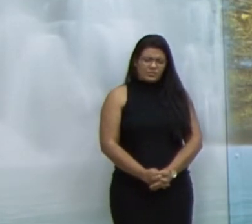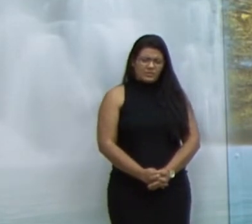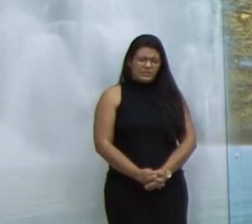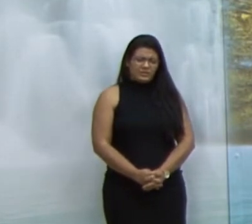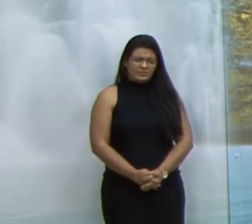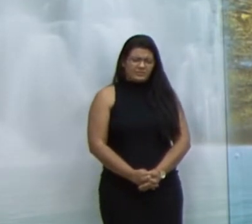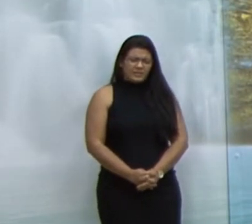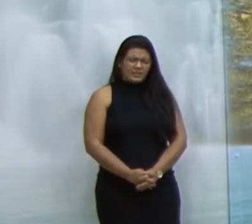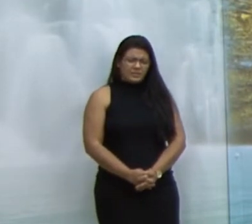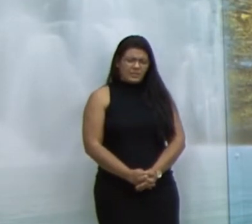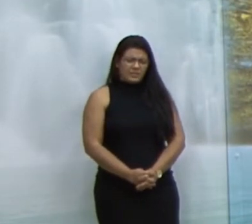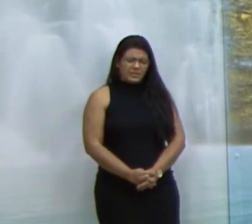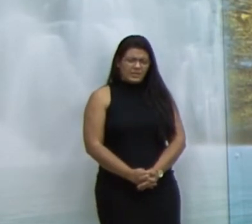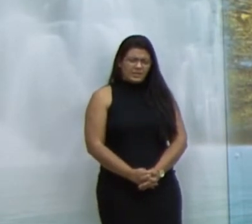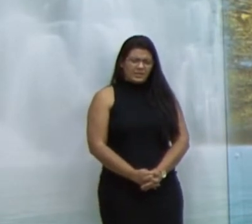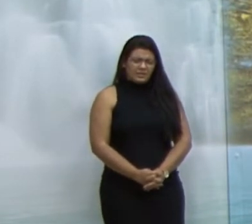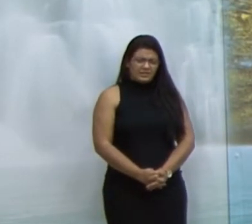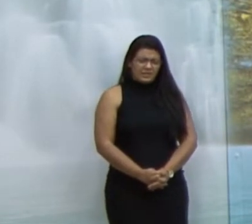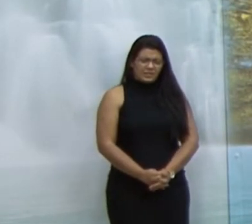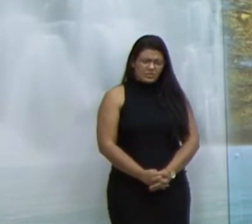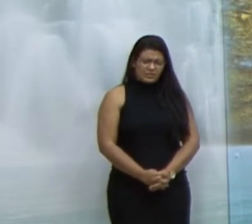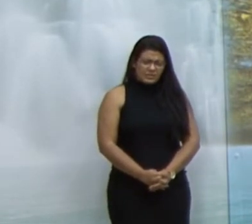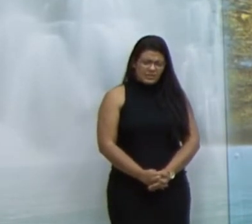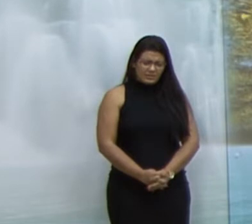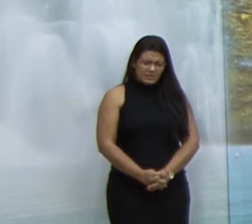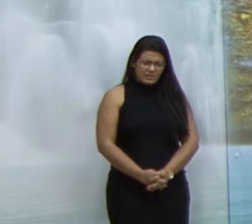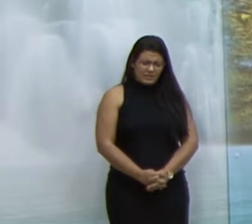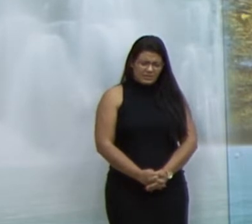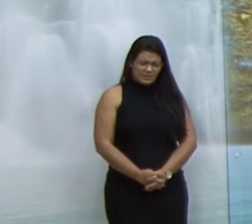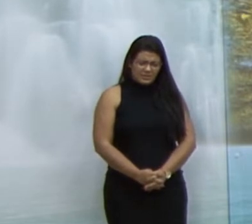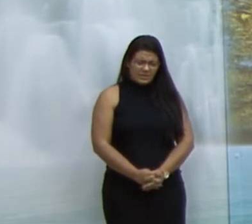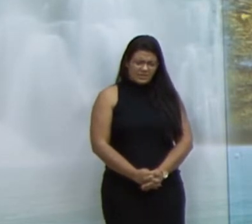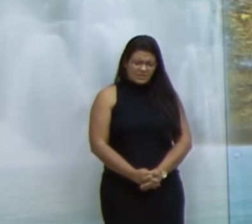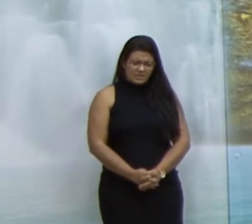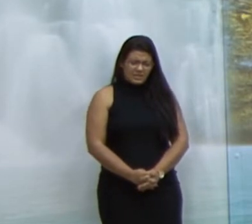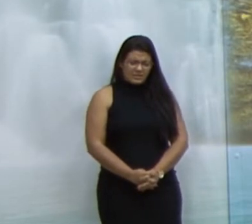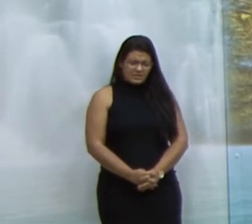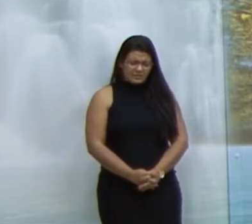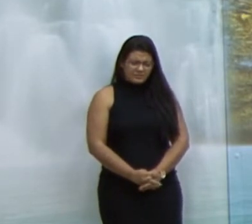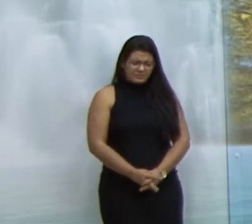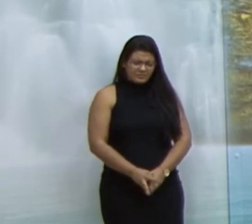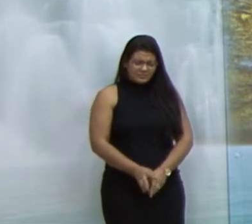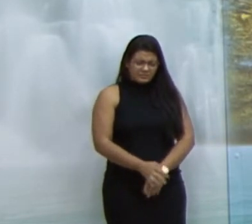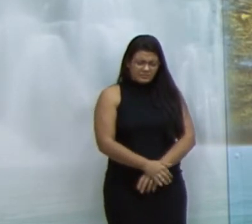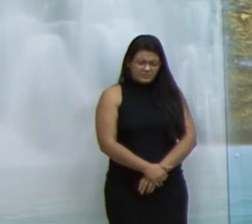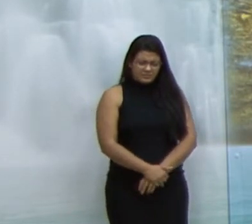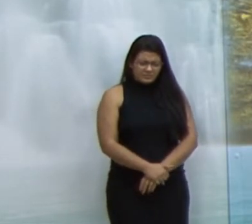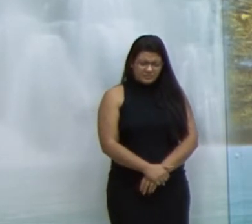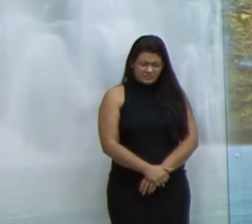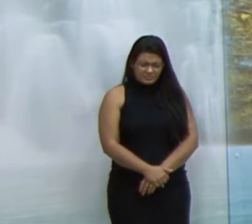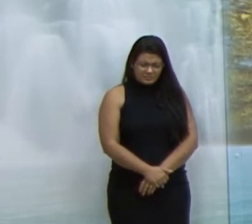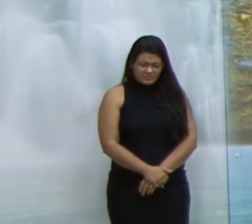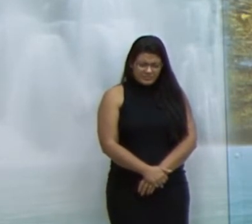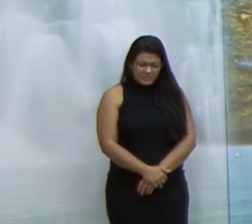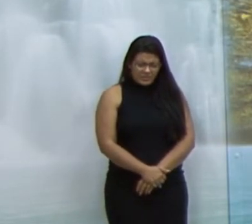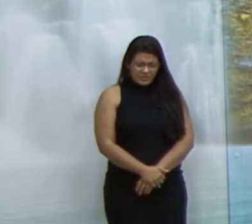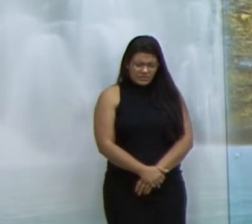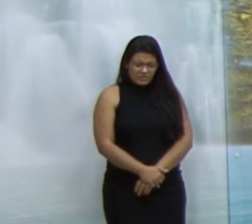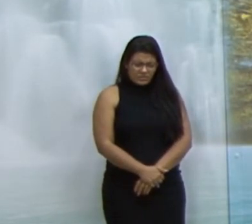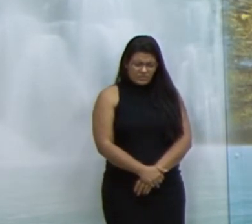cima para baixo. E vai vir derrubando. Vai vir derrubando, sabe por quê? A noiva, que é a